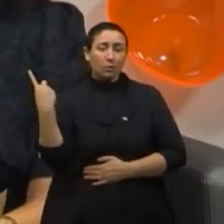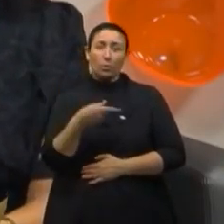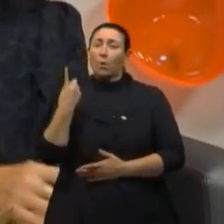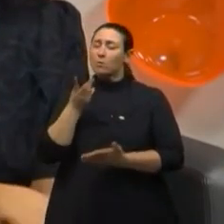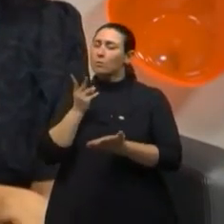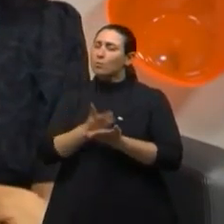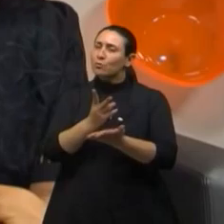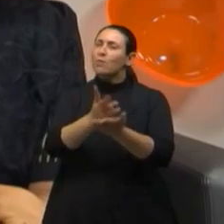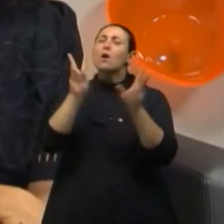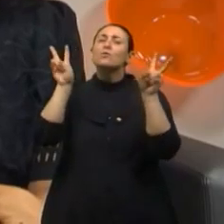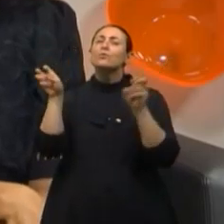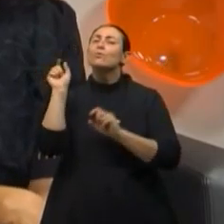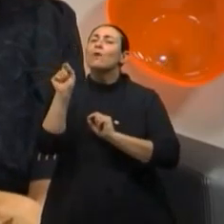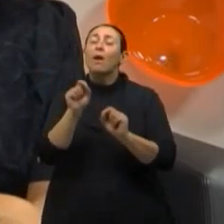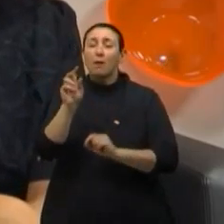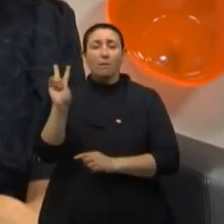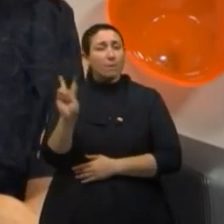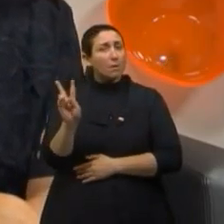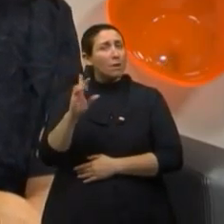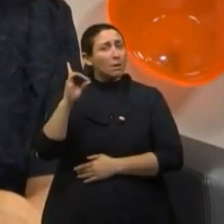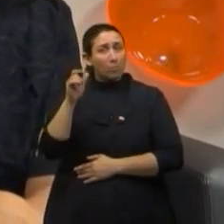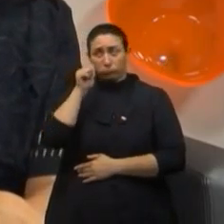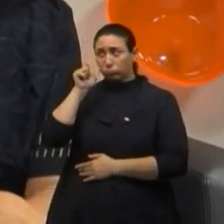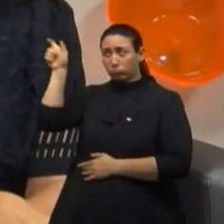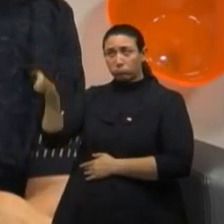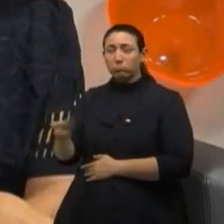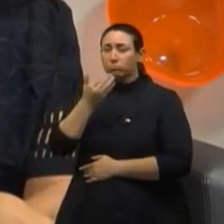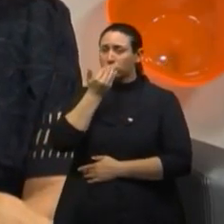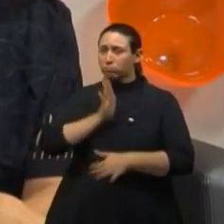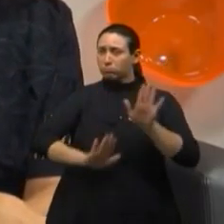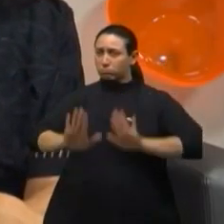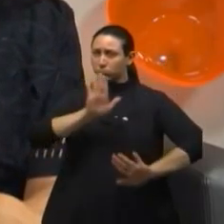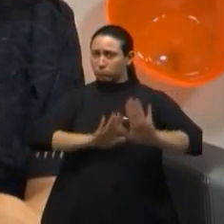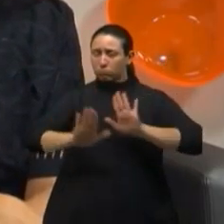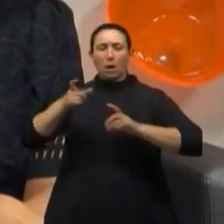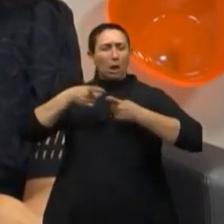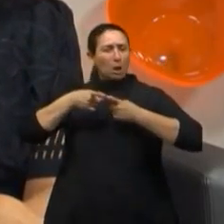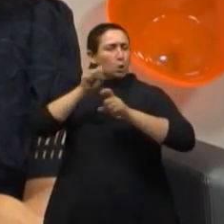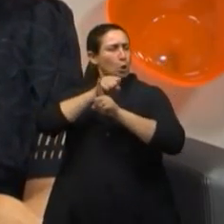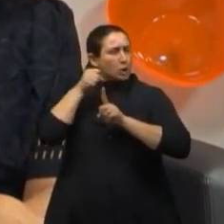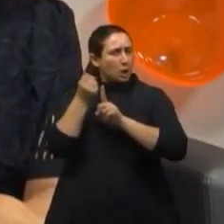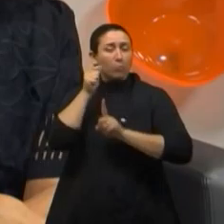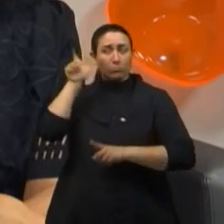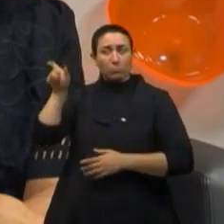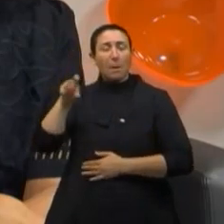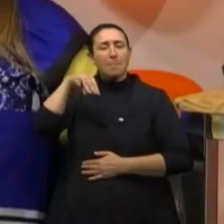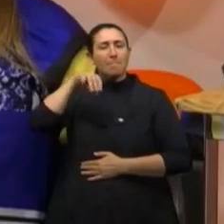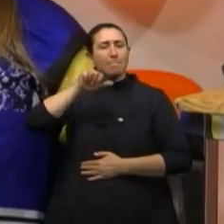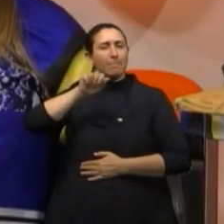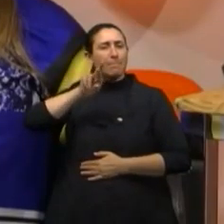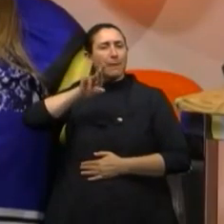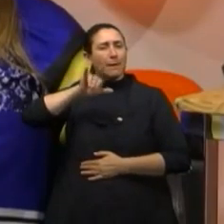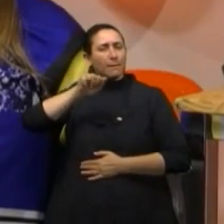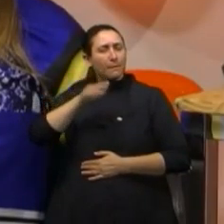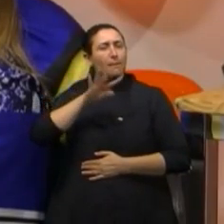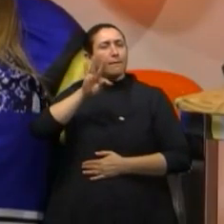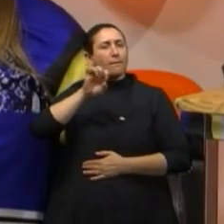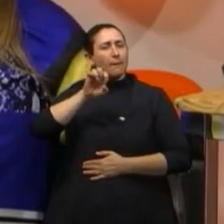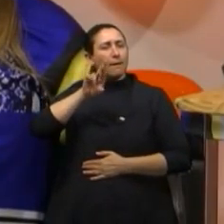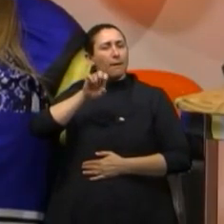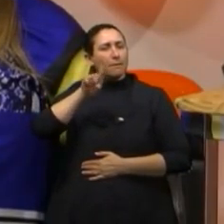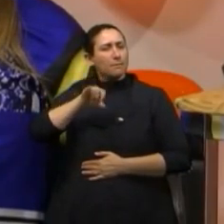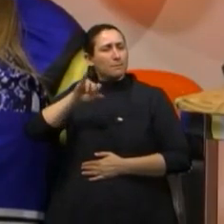aqui o nosso assunto sobre vitamina D com a nutricionista Clínica e social Maria Terezinha Oscar govin presidente